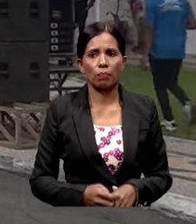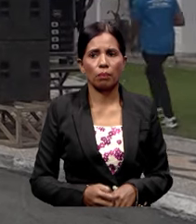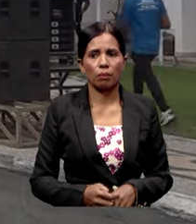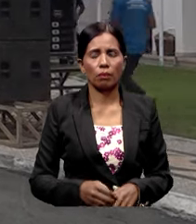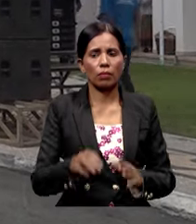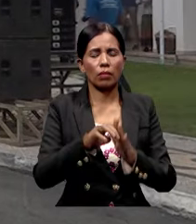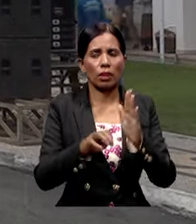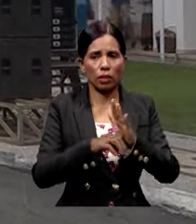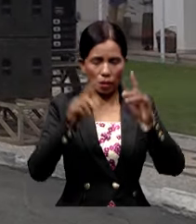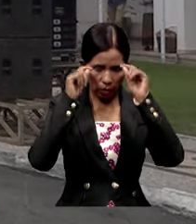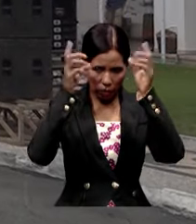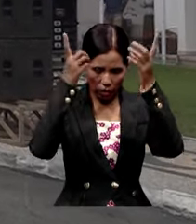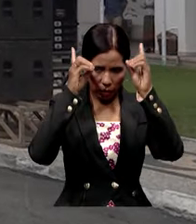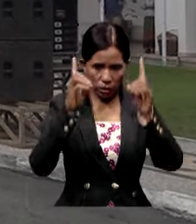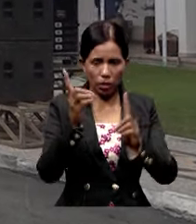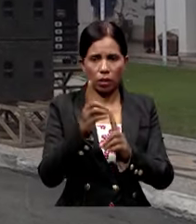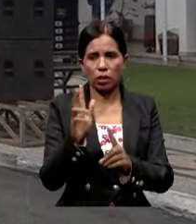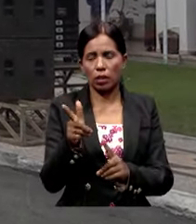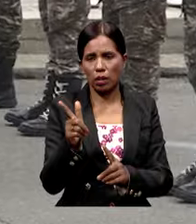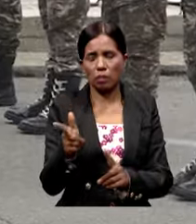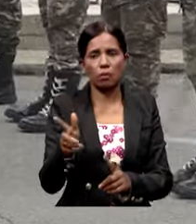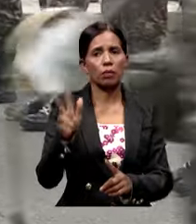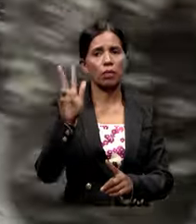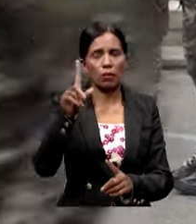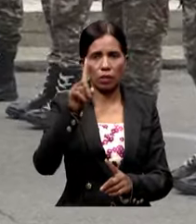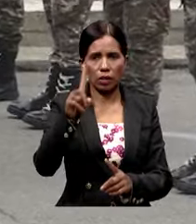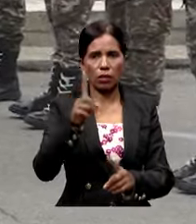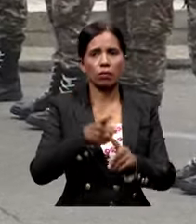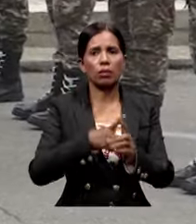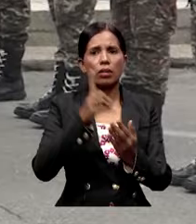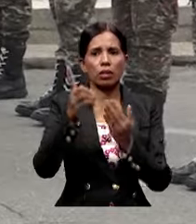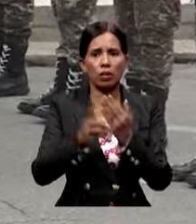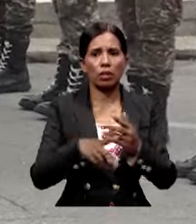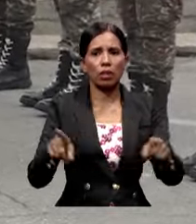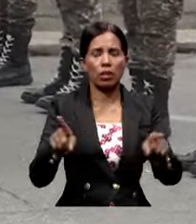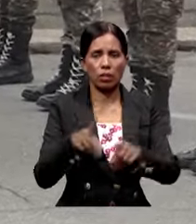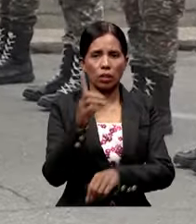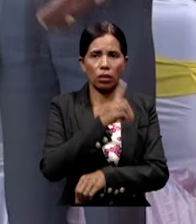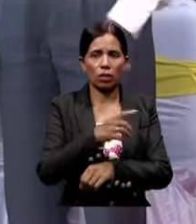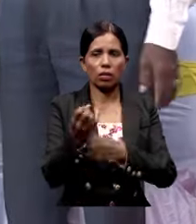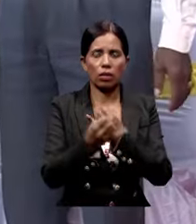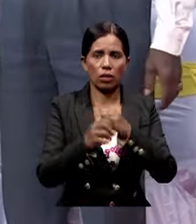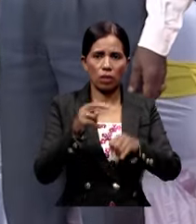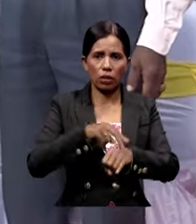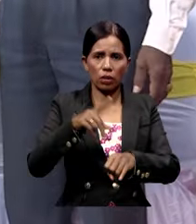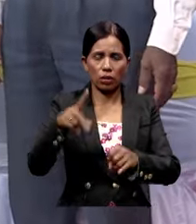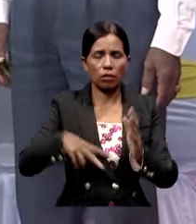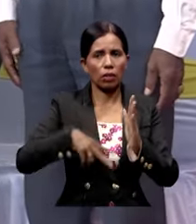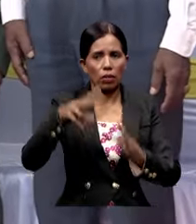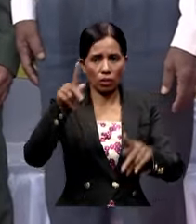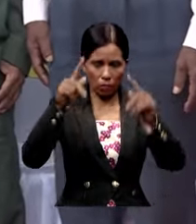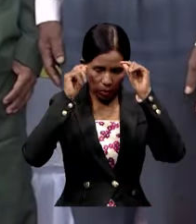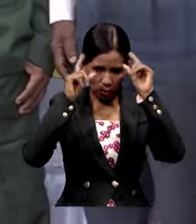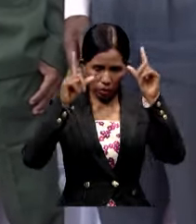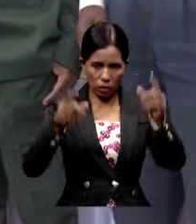Estado Timor Leste decidi loron tolu nulu resinida fulan dezembro hanesan loron heroi nasional ho di valoriza timoroan nebe